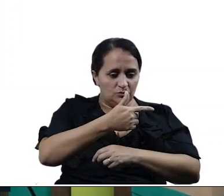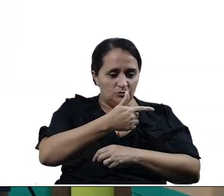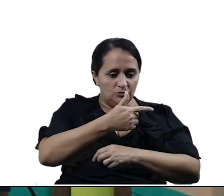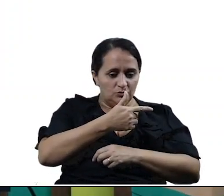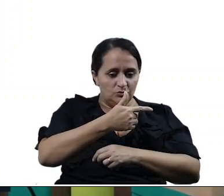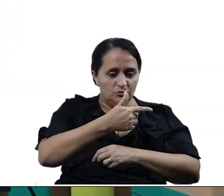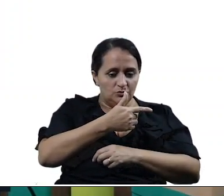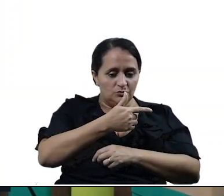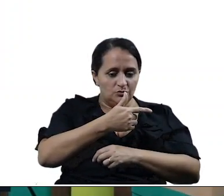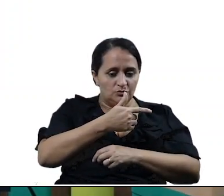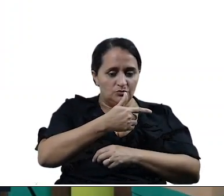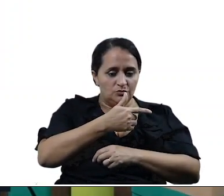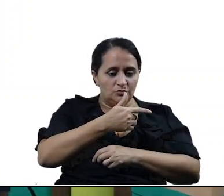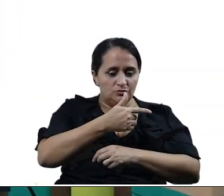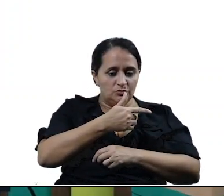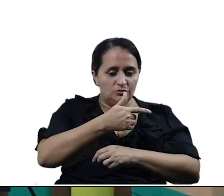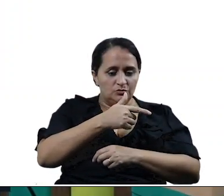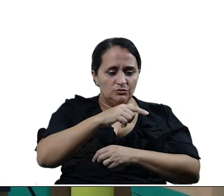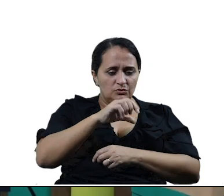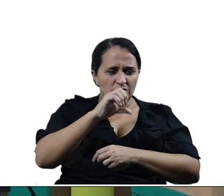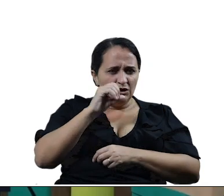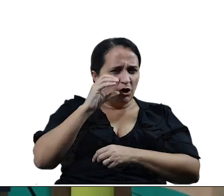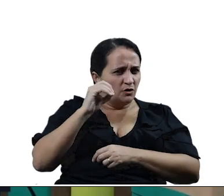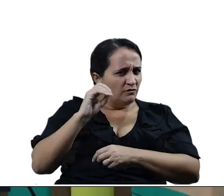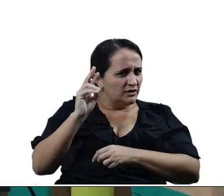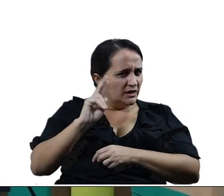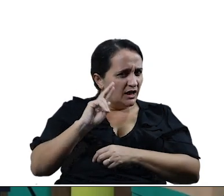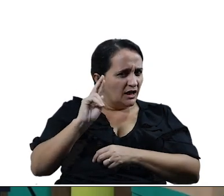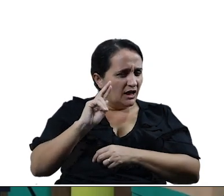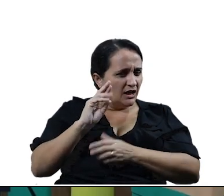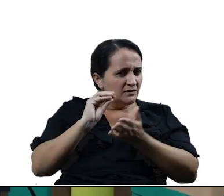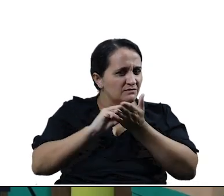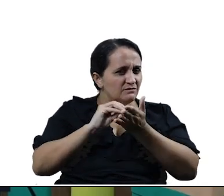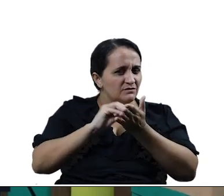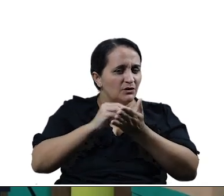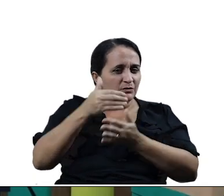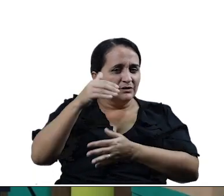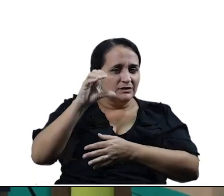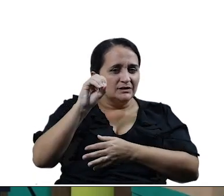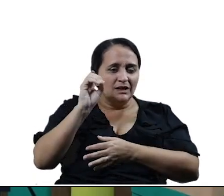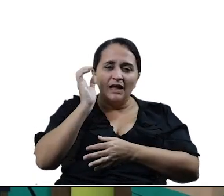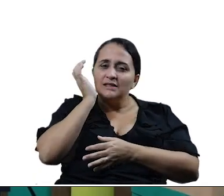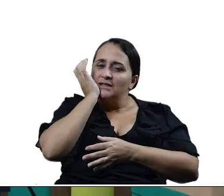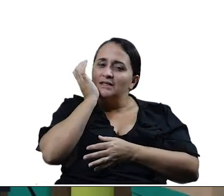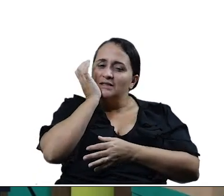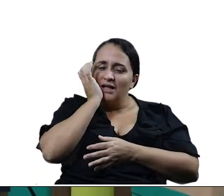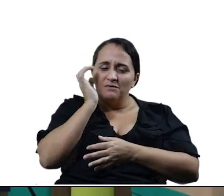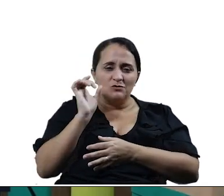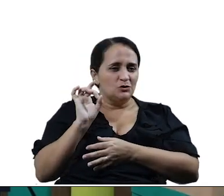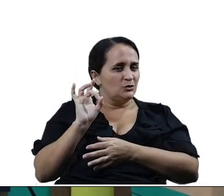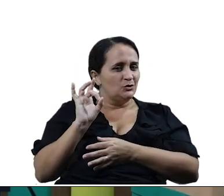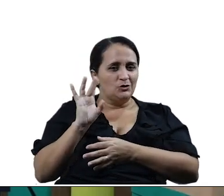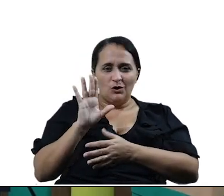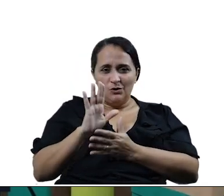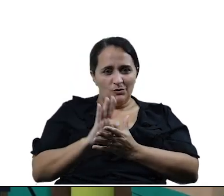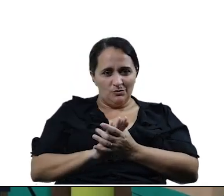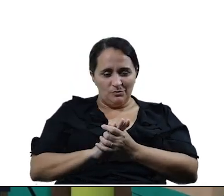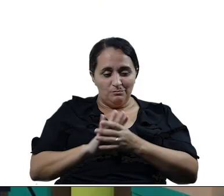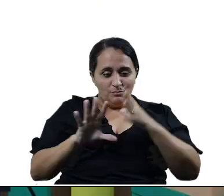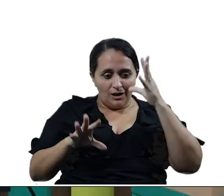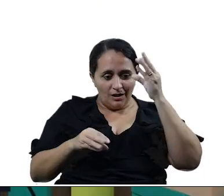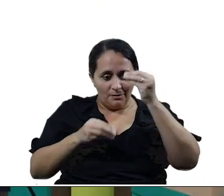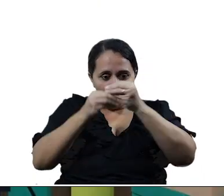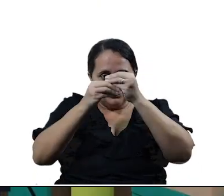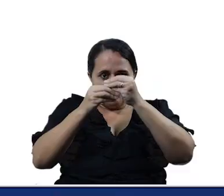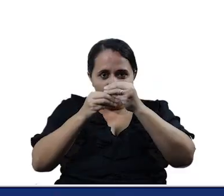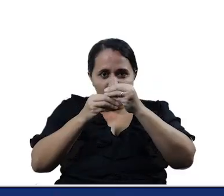R$290, só fica faltando 10 centavos, ou seja, fica faltando a parte decimal de 10 centavos para chegar